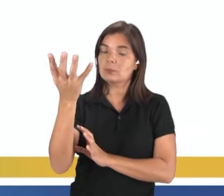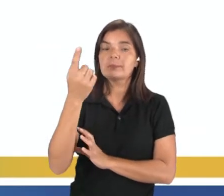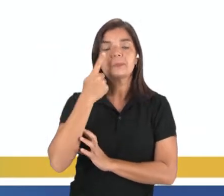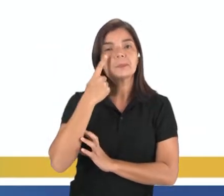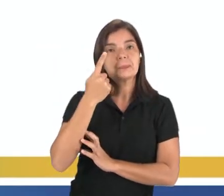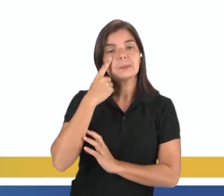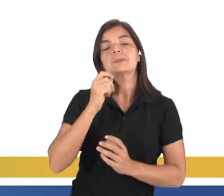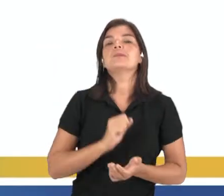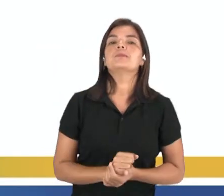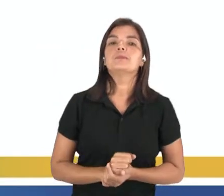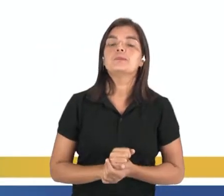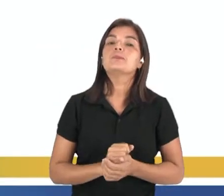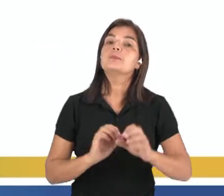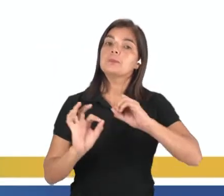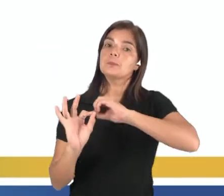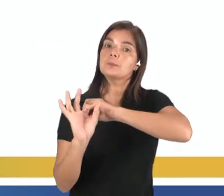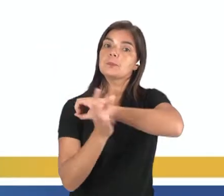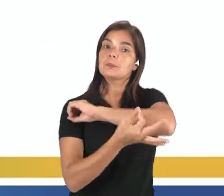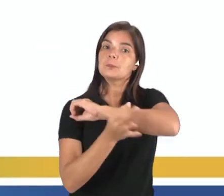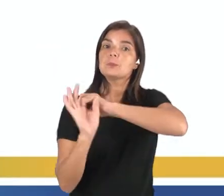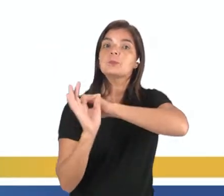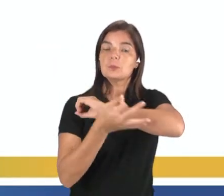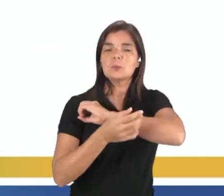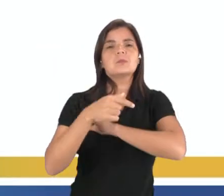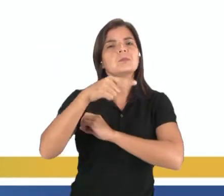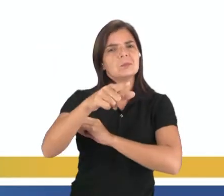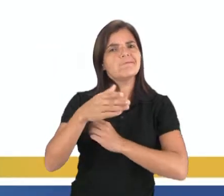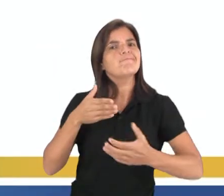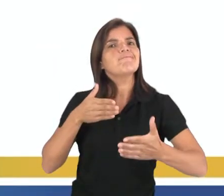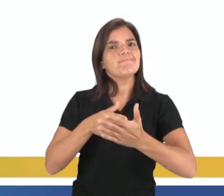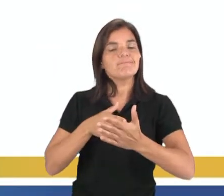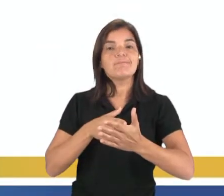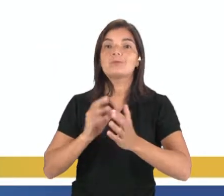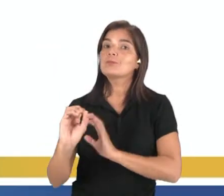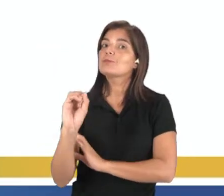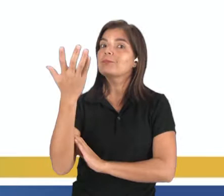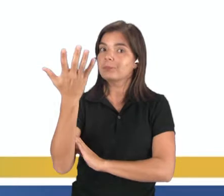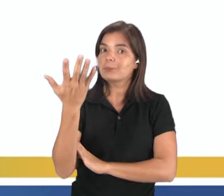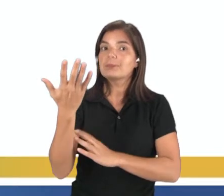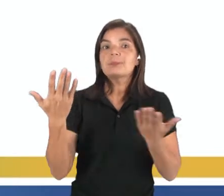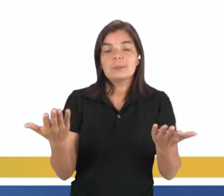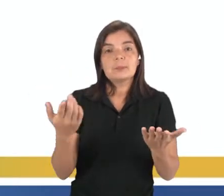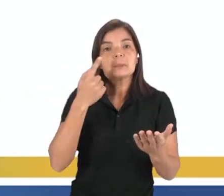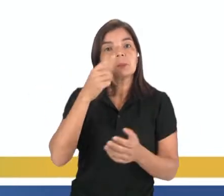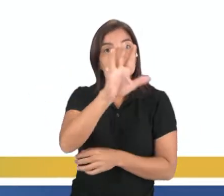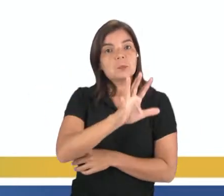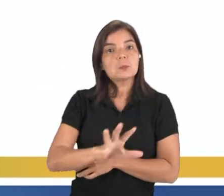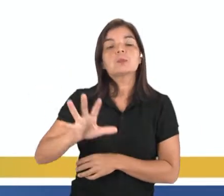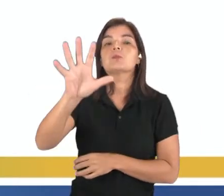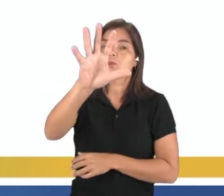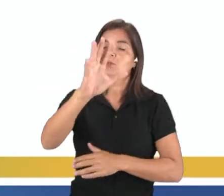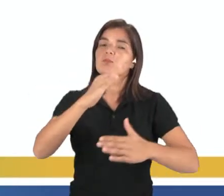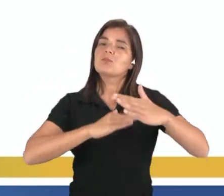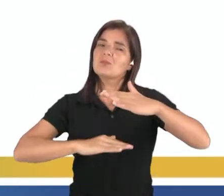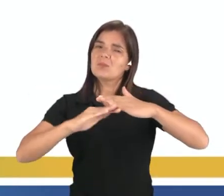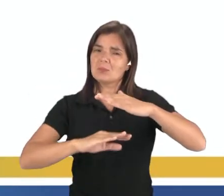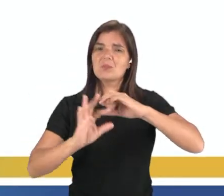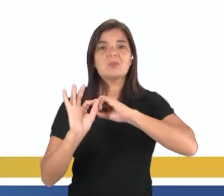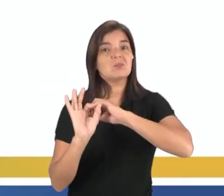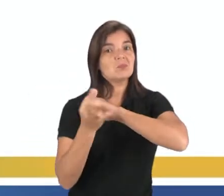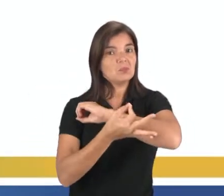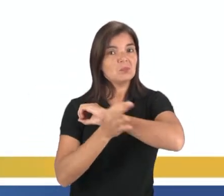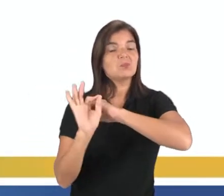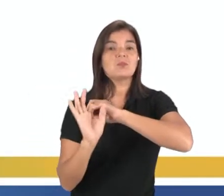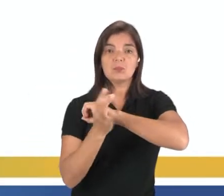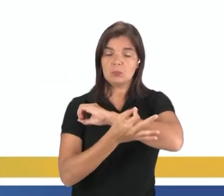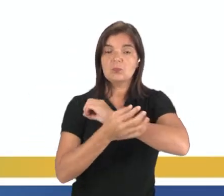Vamos lá. A latitude é um dos fatores que mais interferem no clima. Tá bom? Regiões de baixas latitudes, né,